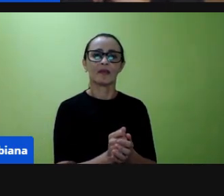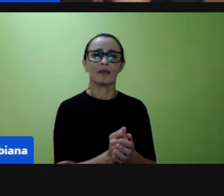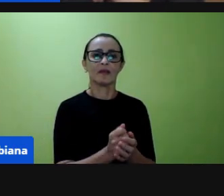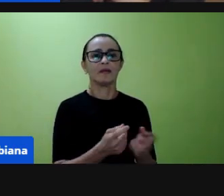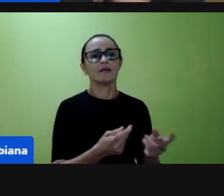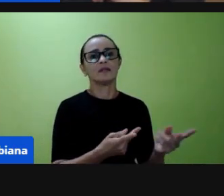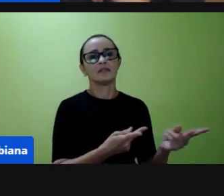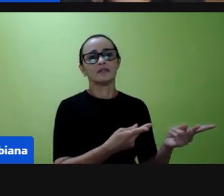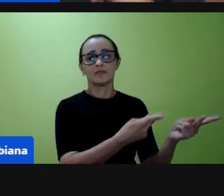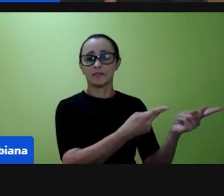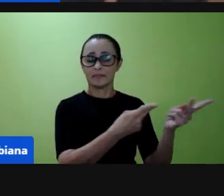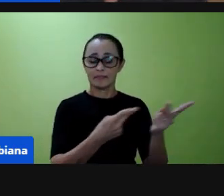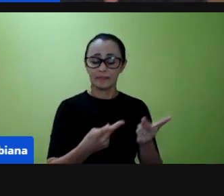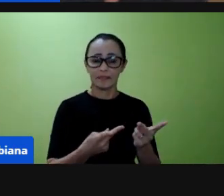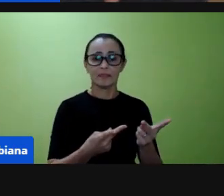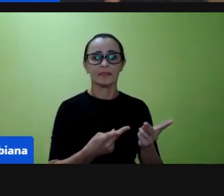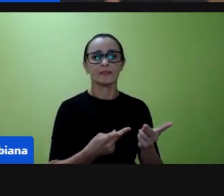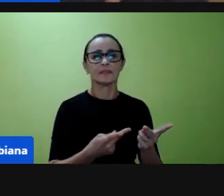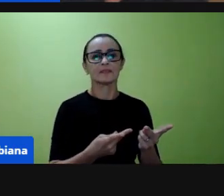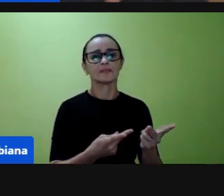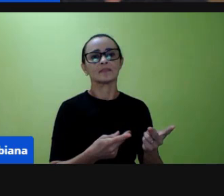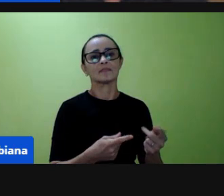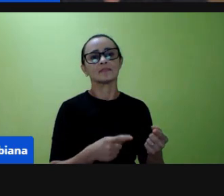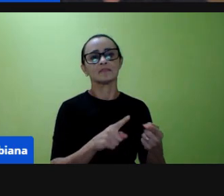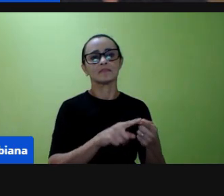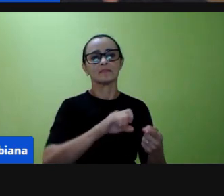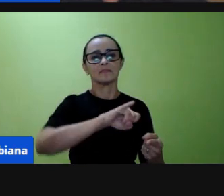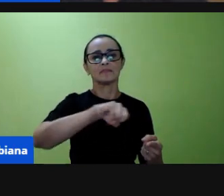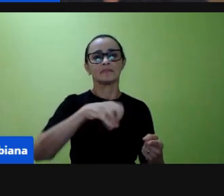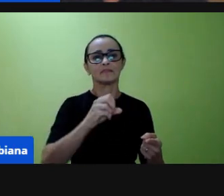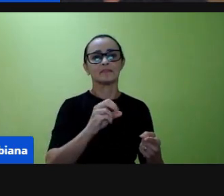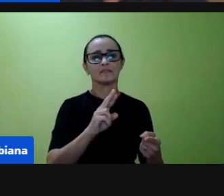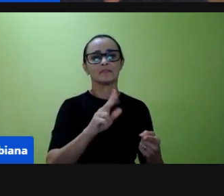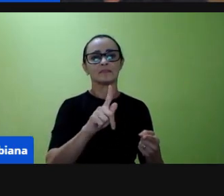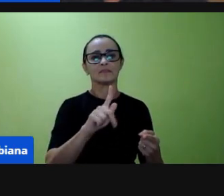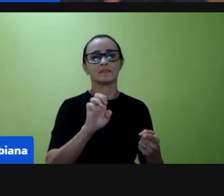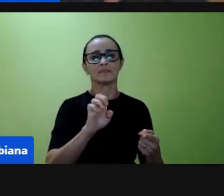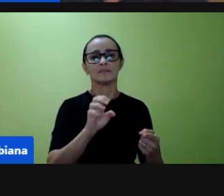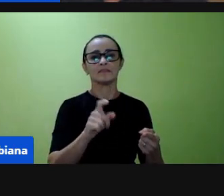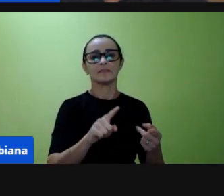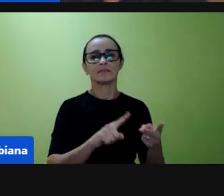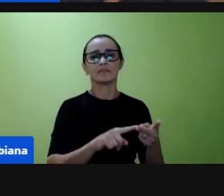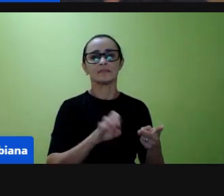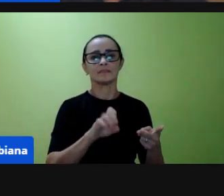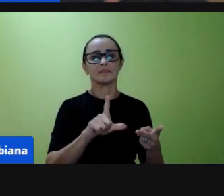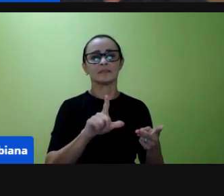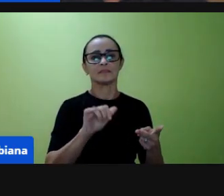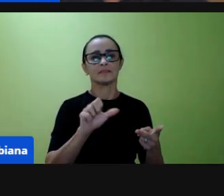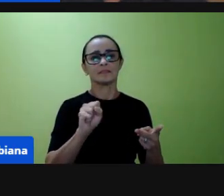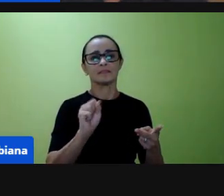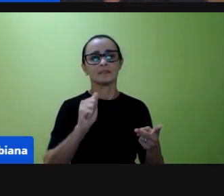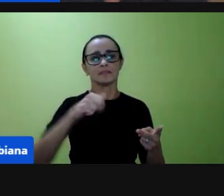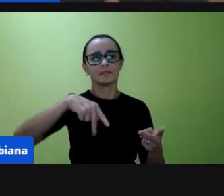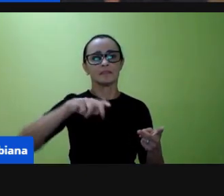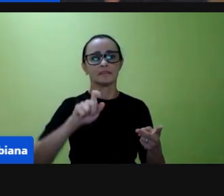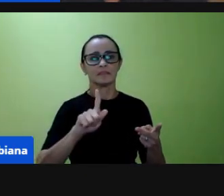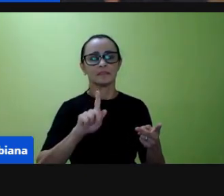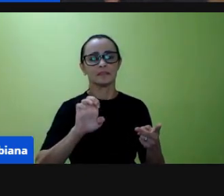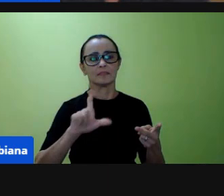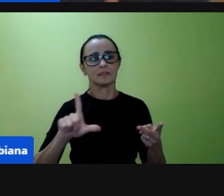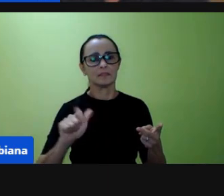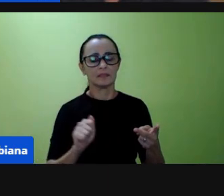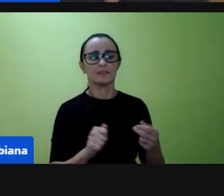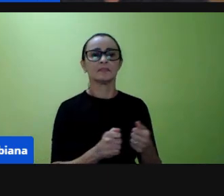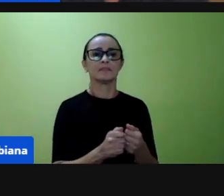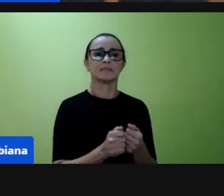trocando as suas experiências, né, nos colocando, nos trazendo aquilo que eles têm praticado com os